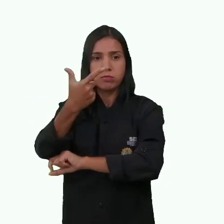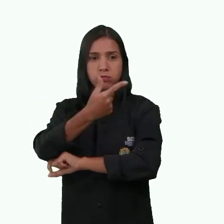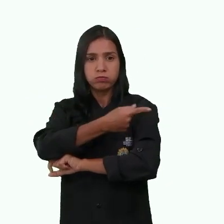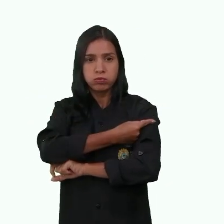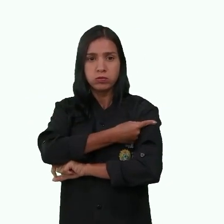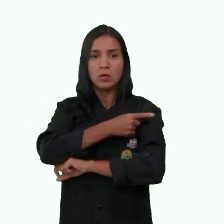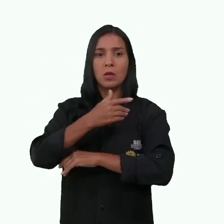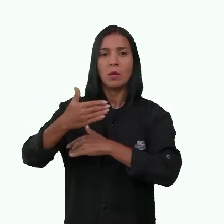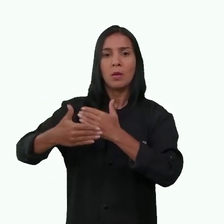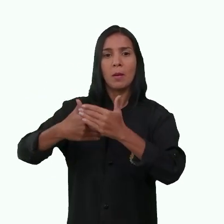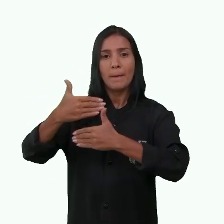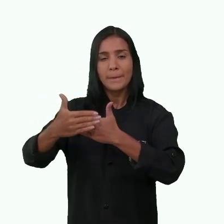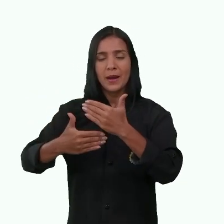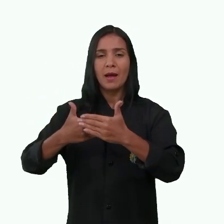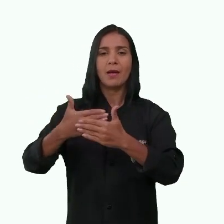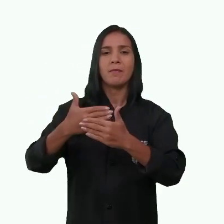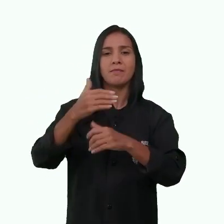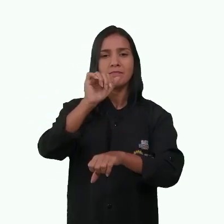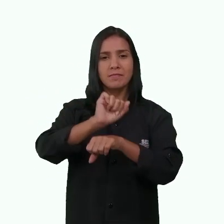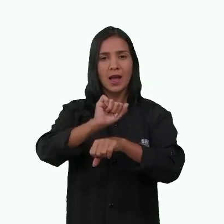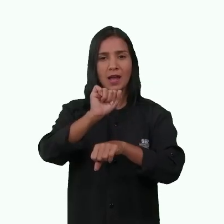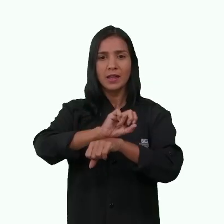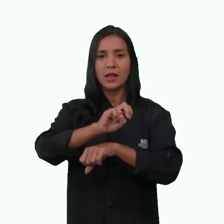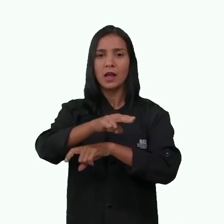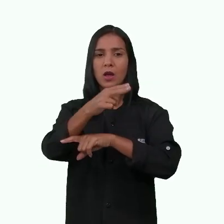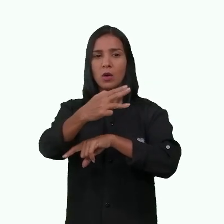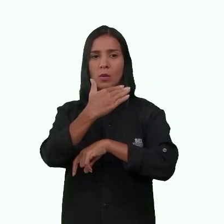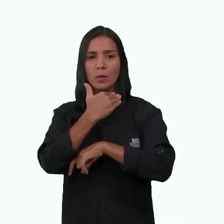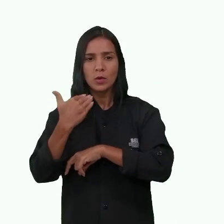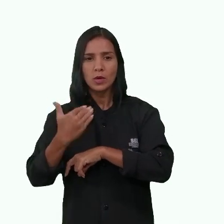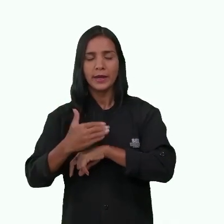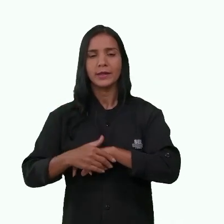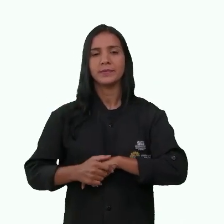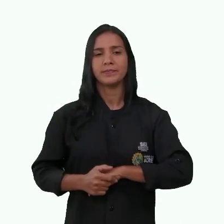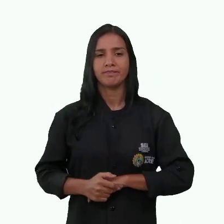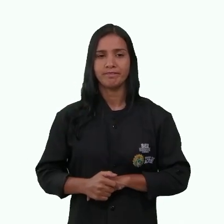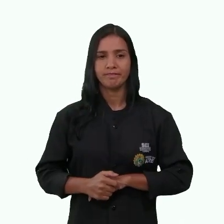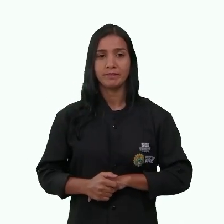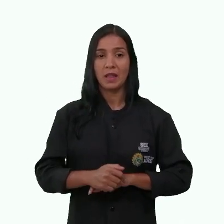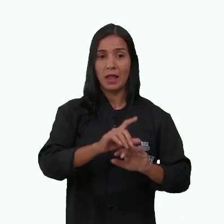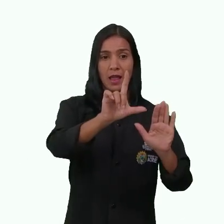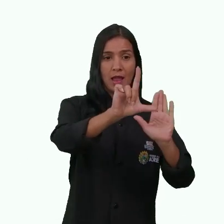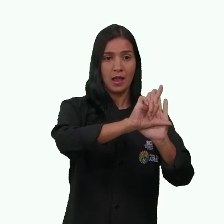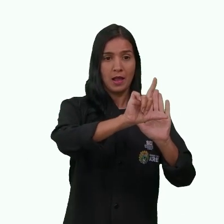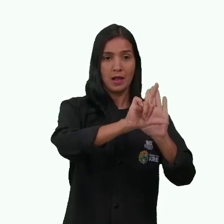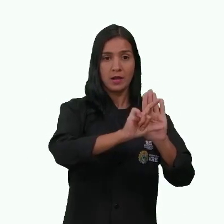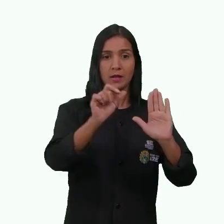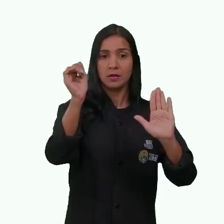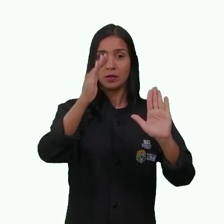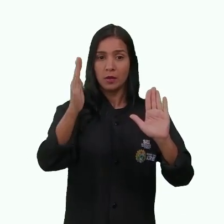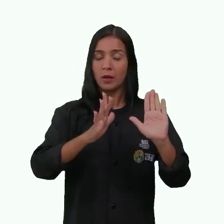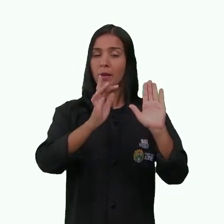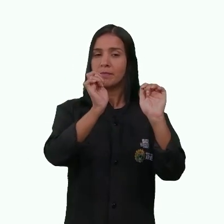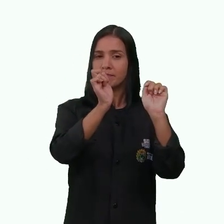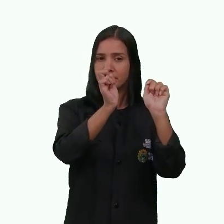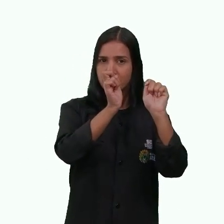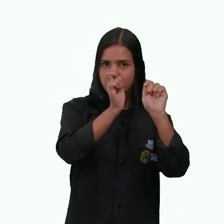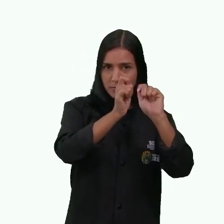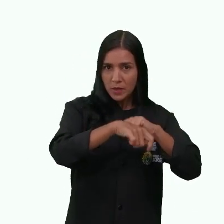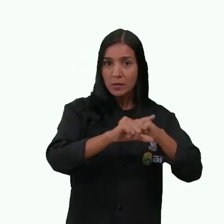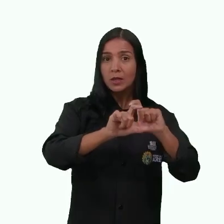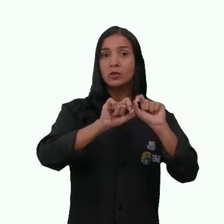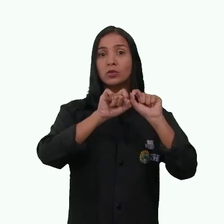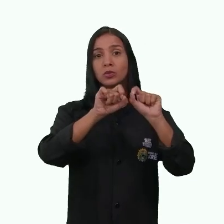possível, eutanásia, onde permitida. A legislação do país permite apenas